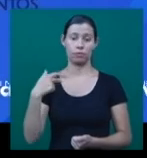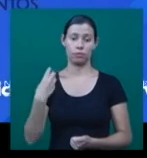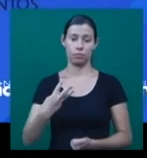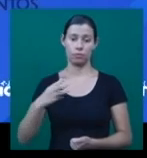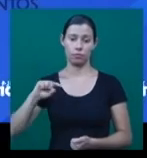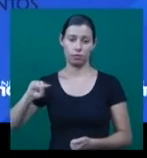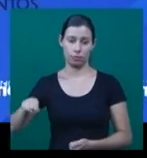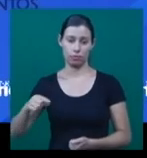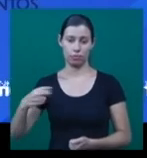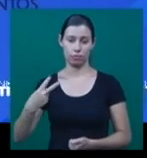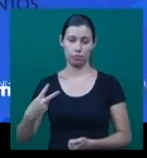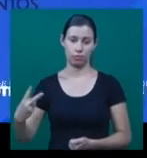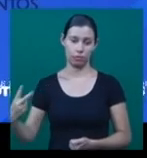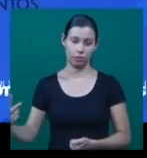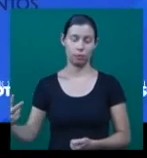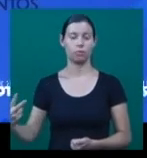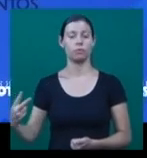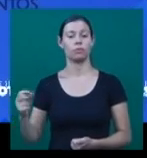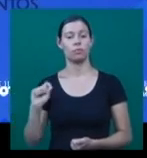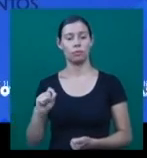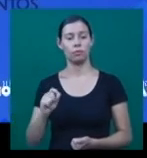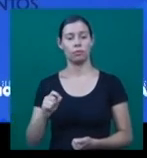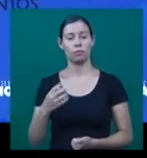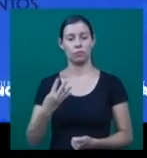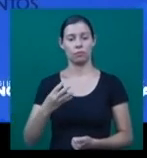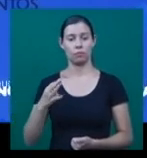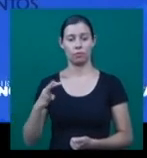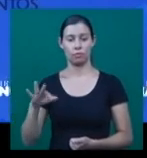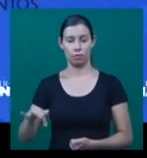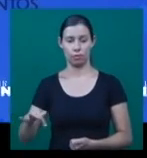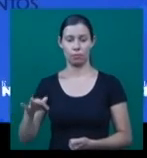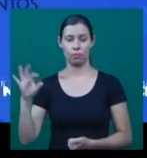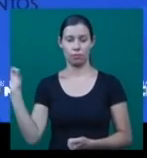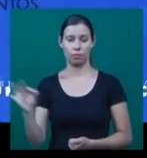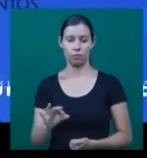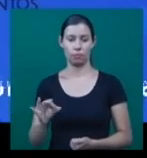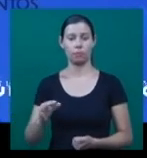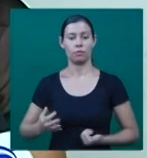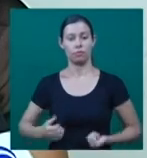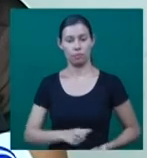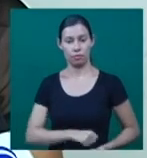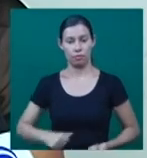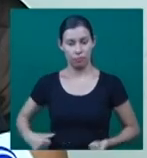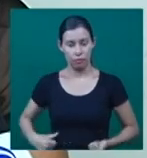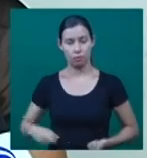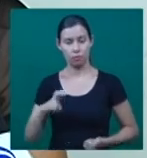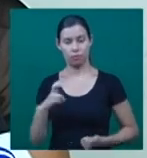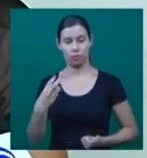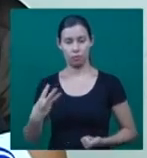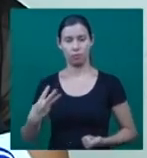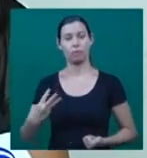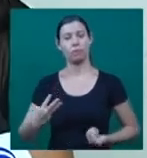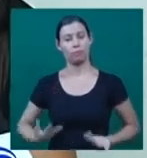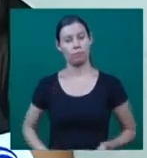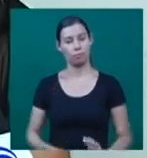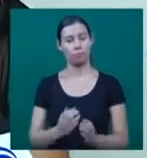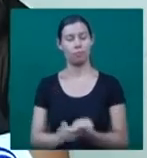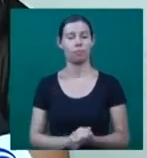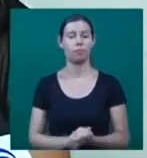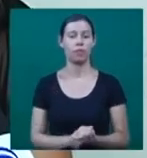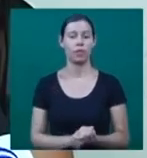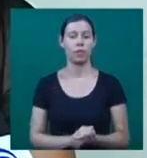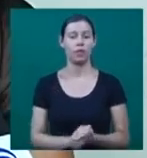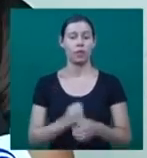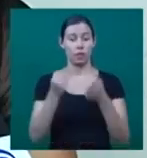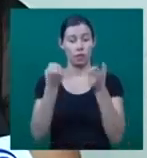hospital municipal, 47% vieram de cesárea e 53% de parto normal. Costumo dizer que seria muito melhor se a gente